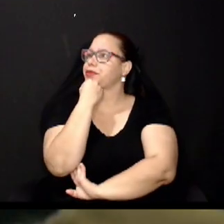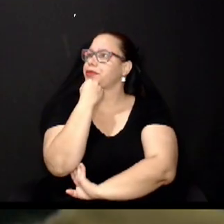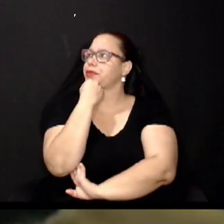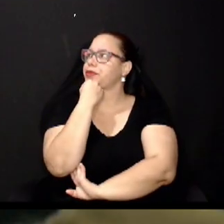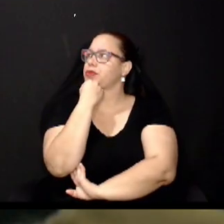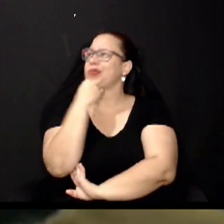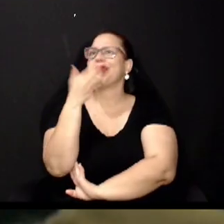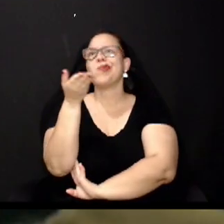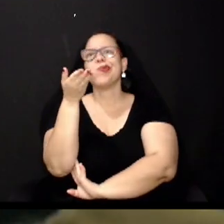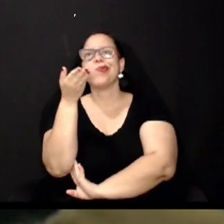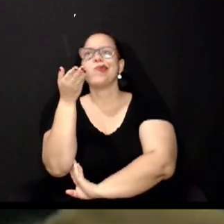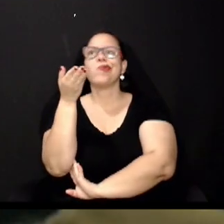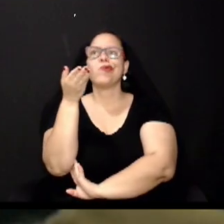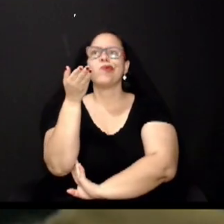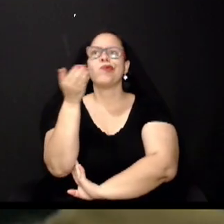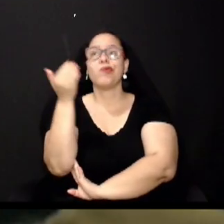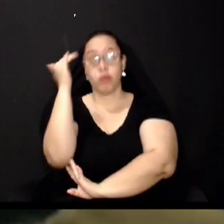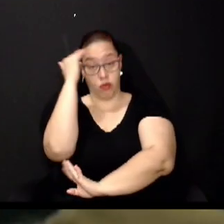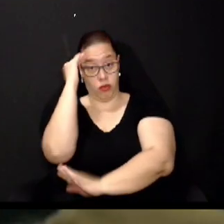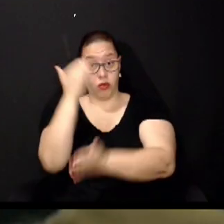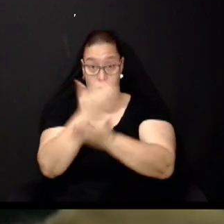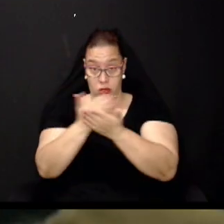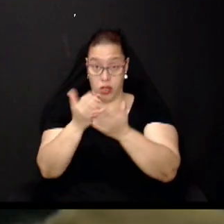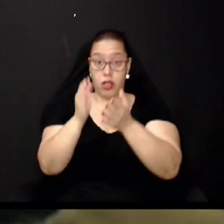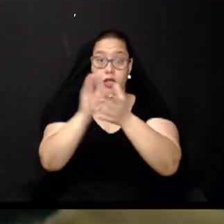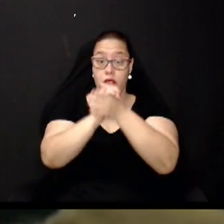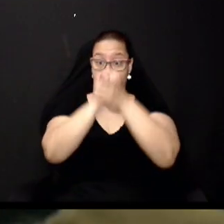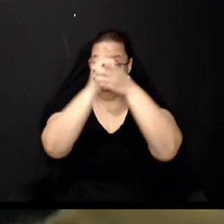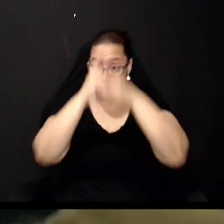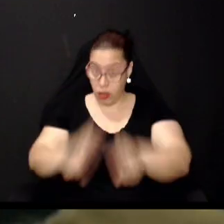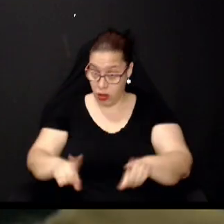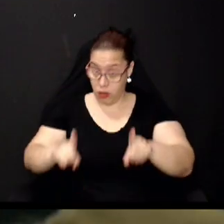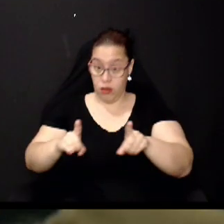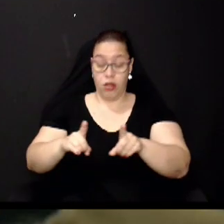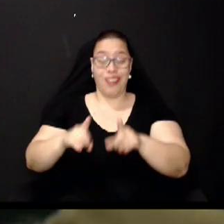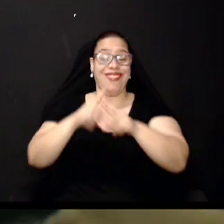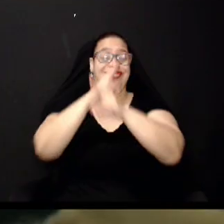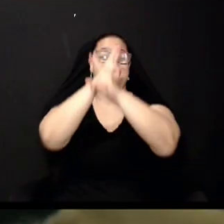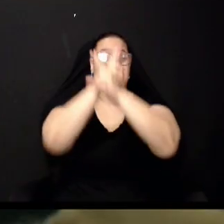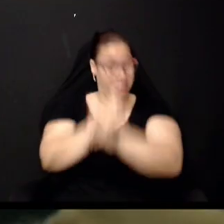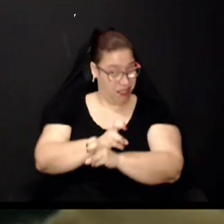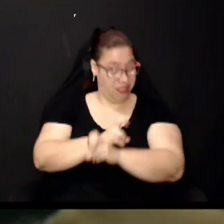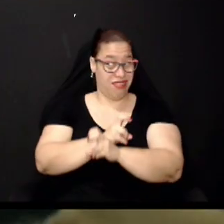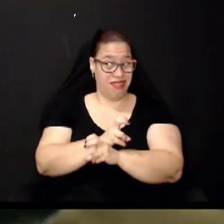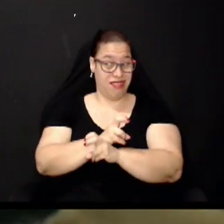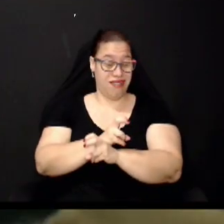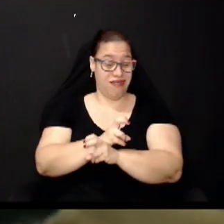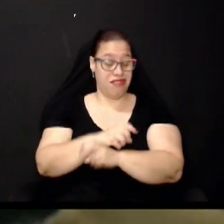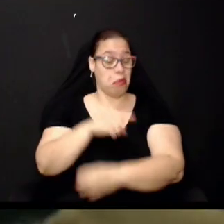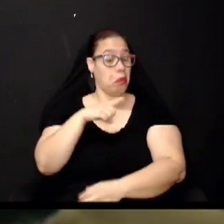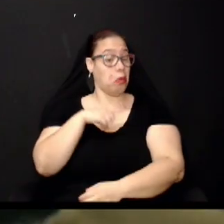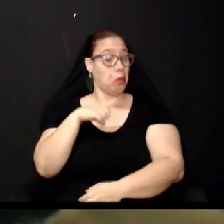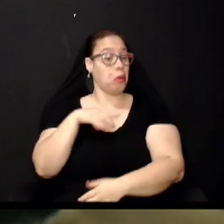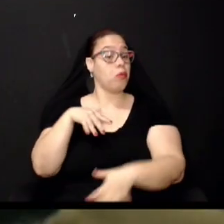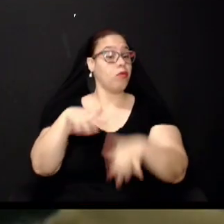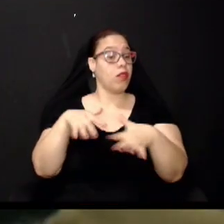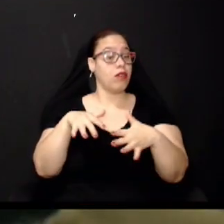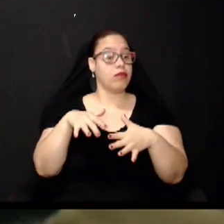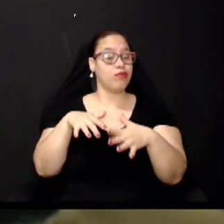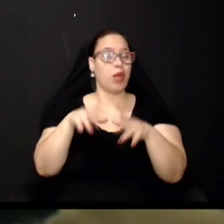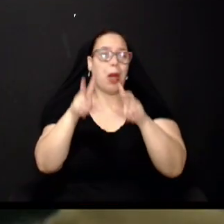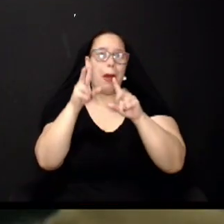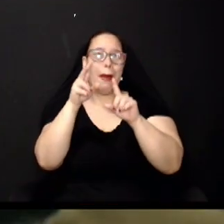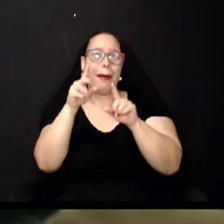entende que a partir de uma separação tóxica, a gente vai ter um momento de luto, mas a